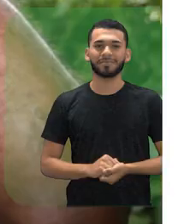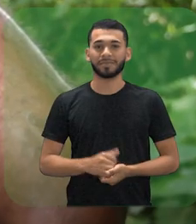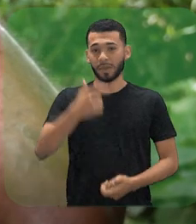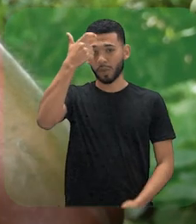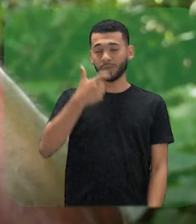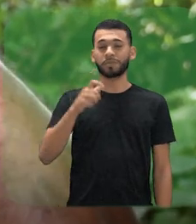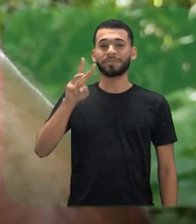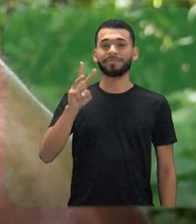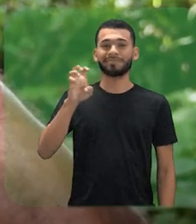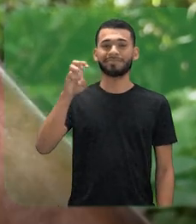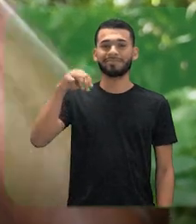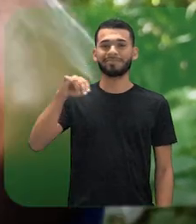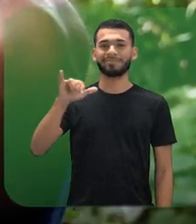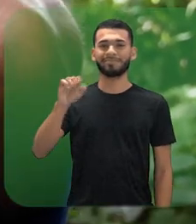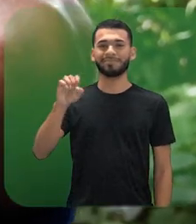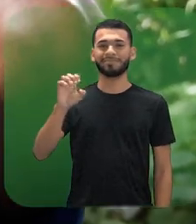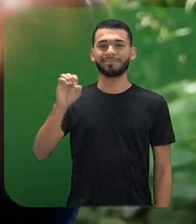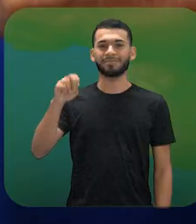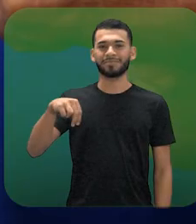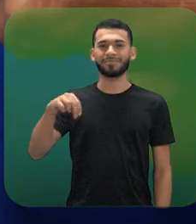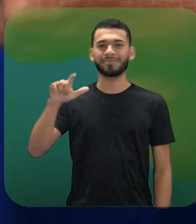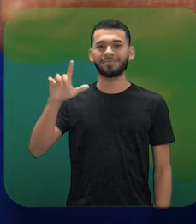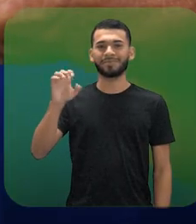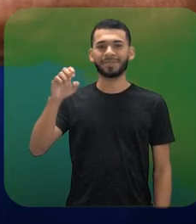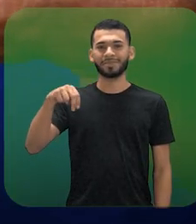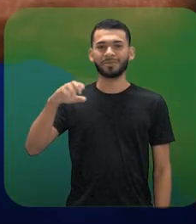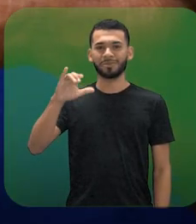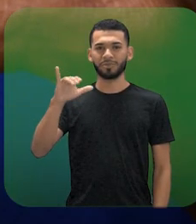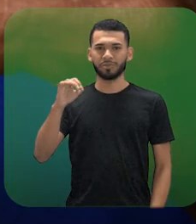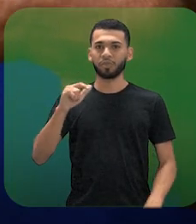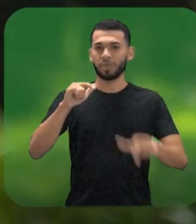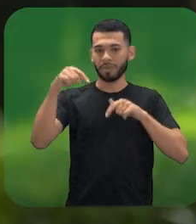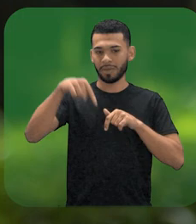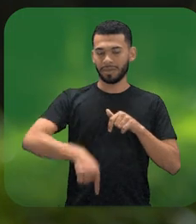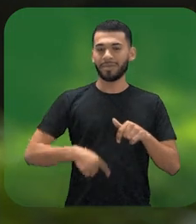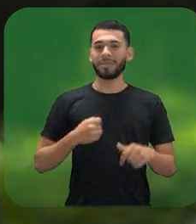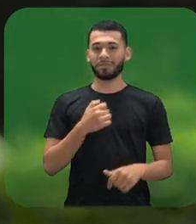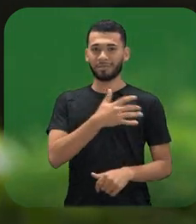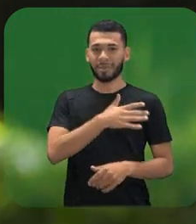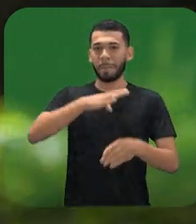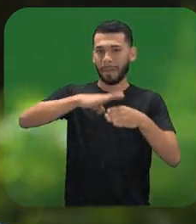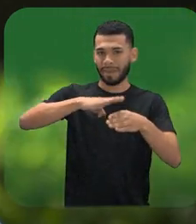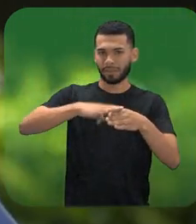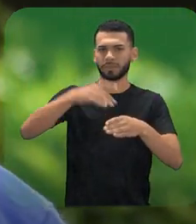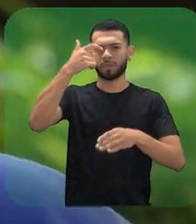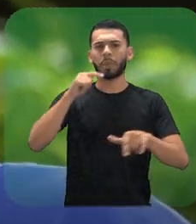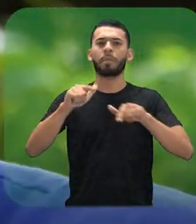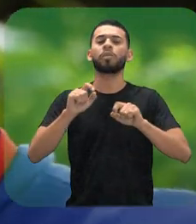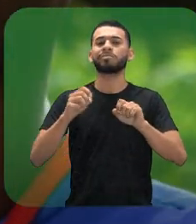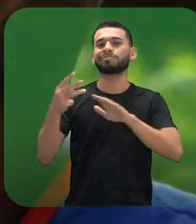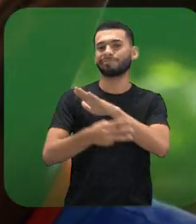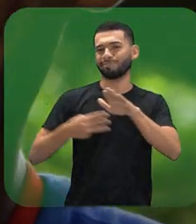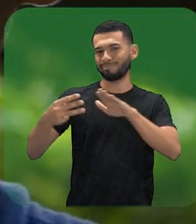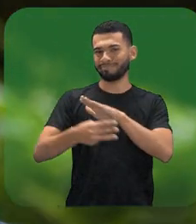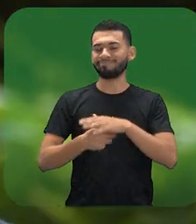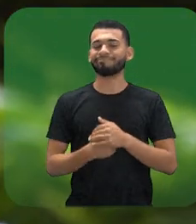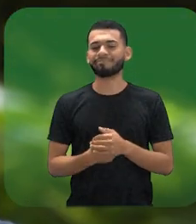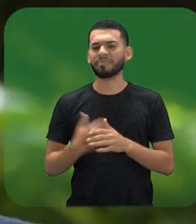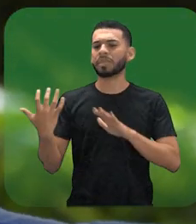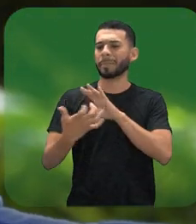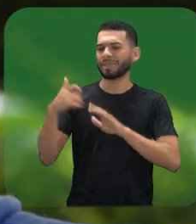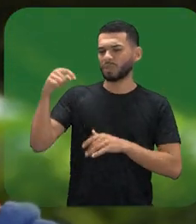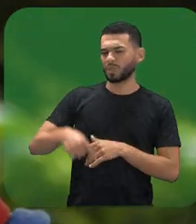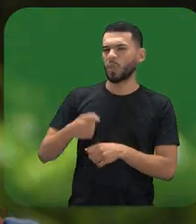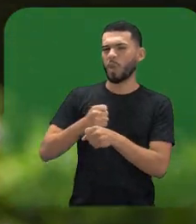Me chamo Emerson, o Emerson Leôncio da Silva, trabalho aqui no IFPR Campo Barreiras, sou terceirizado. Aí chegou uma empresa para aqui